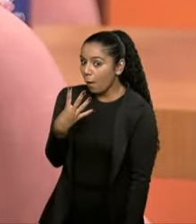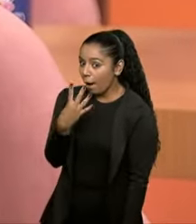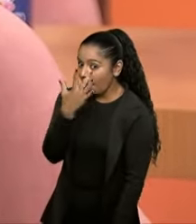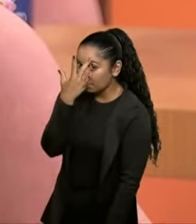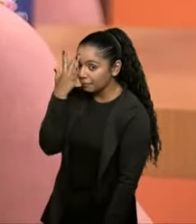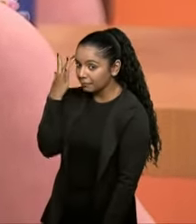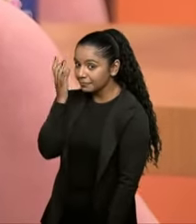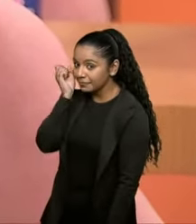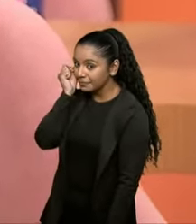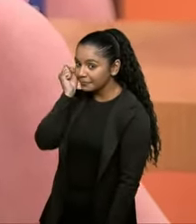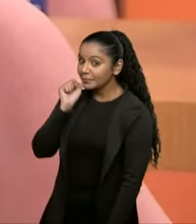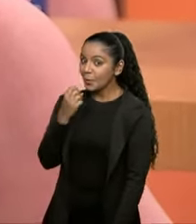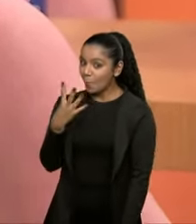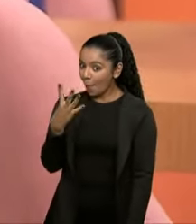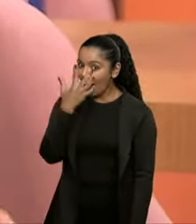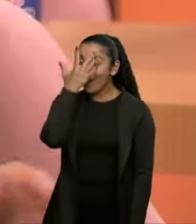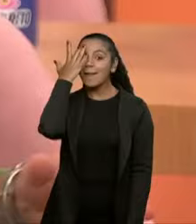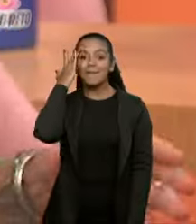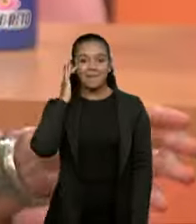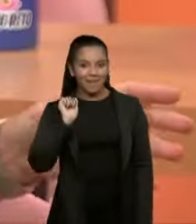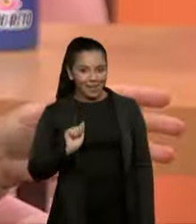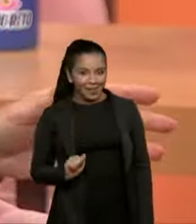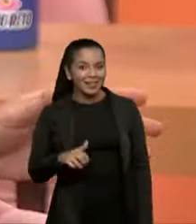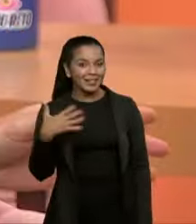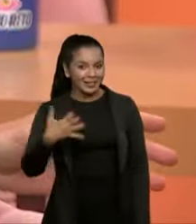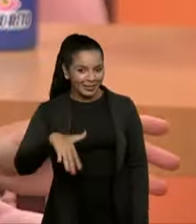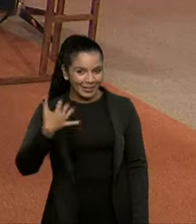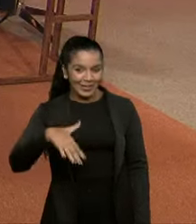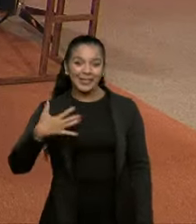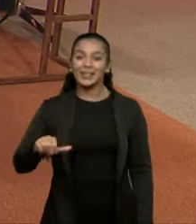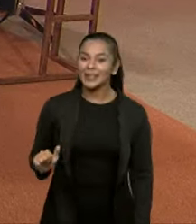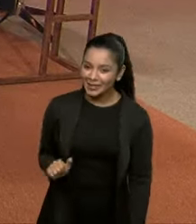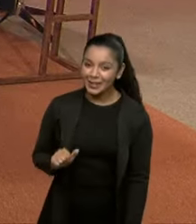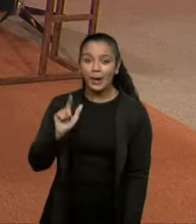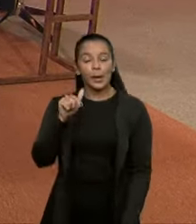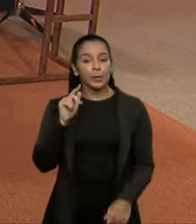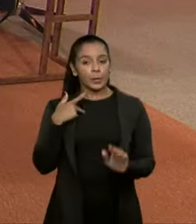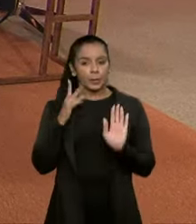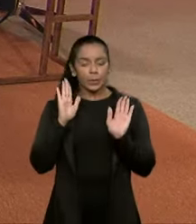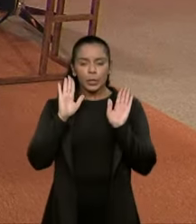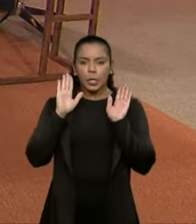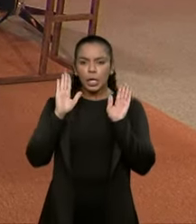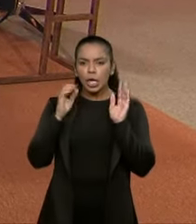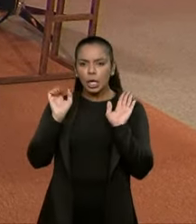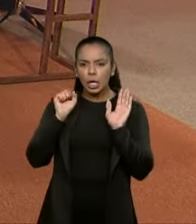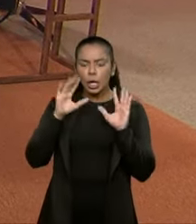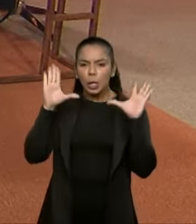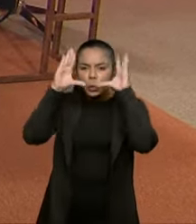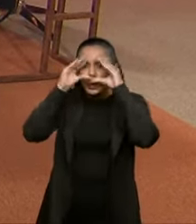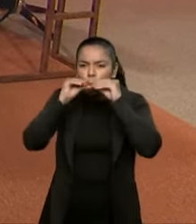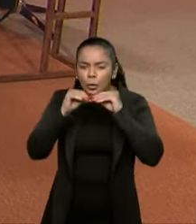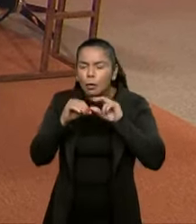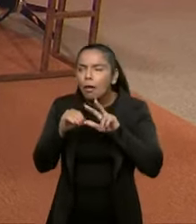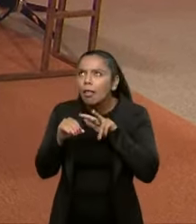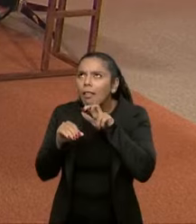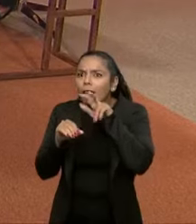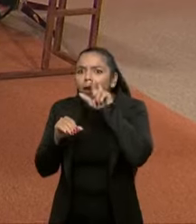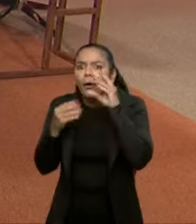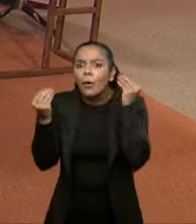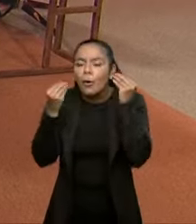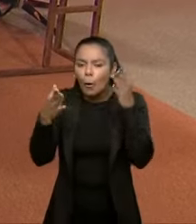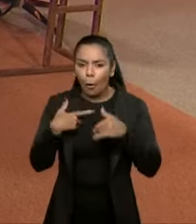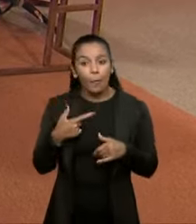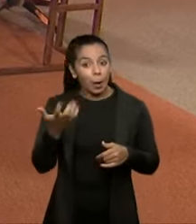Gente. Gente. Pra subir, né? Pra chegar lá no quarto. Pâmela. No escuro, pra subir tudo. Eu não, ia falar assim, André. Eu quero saber dessa